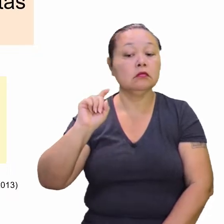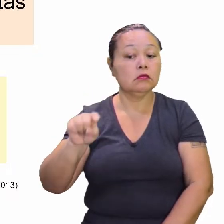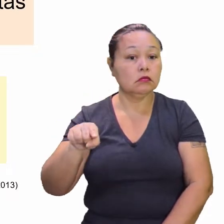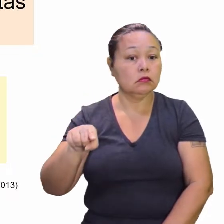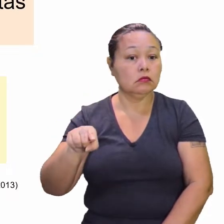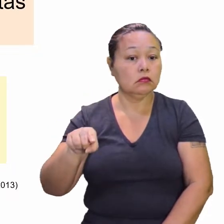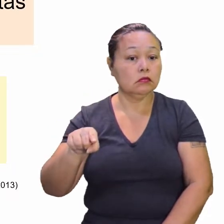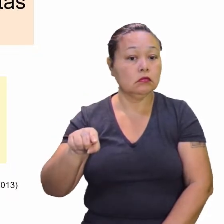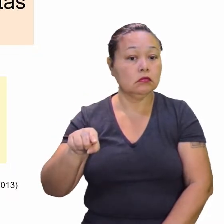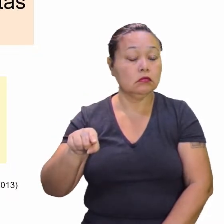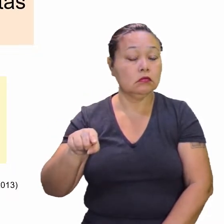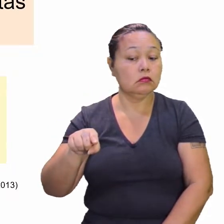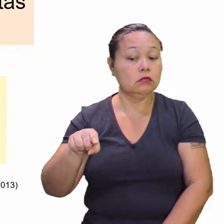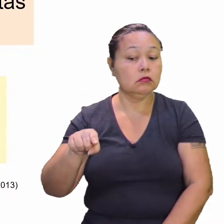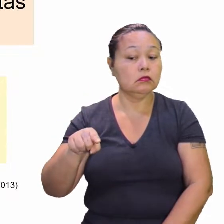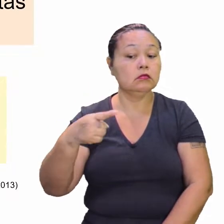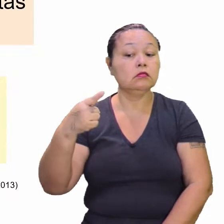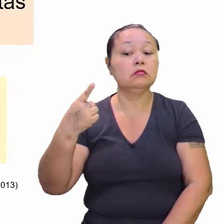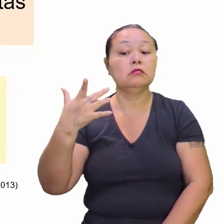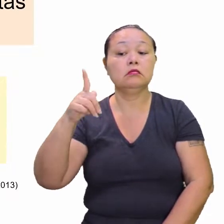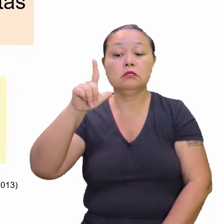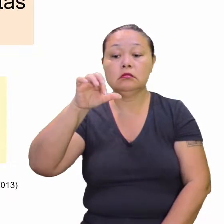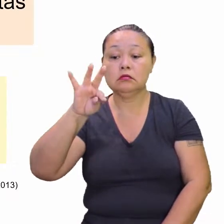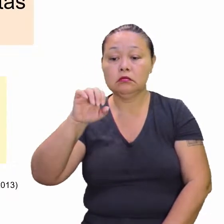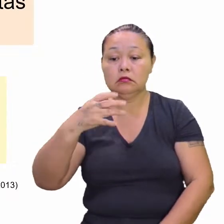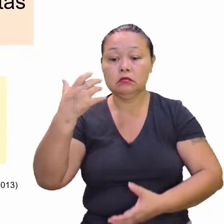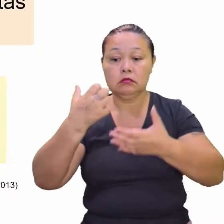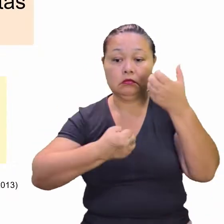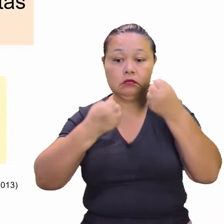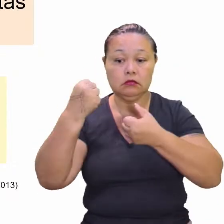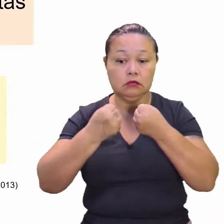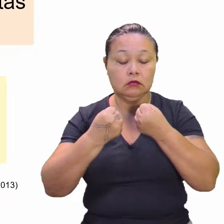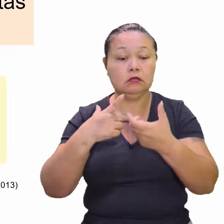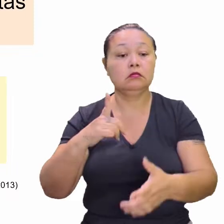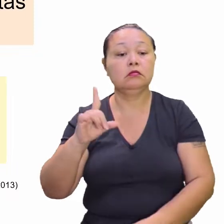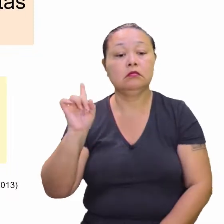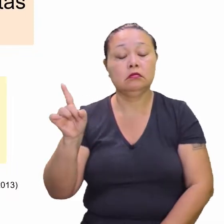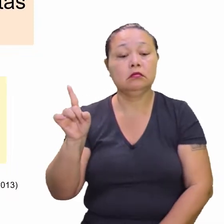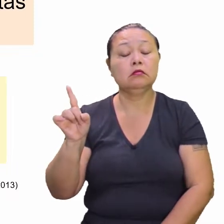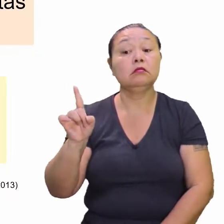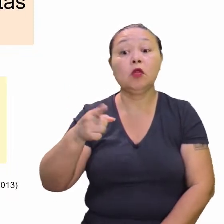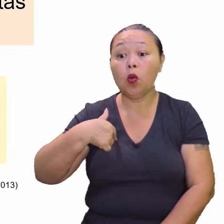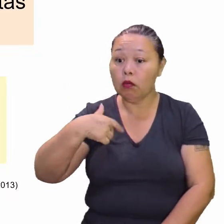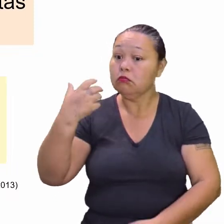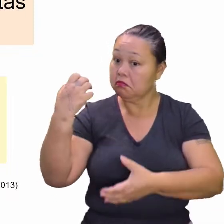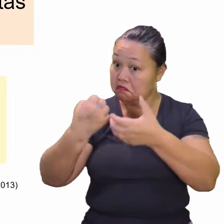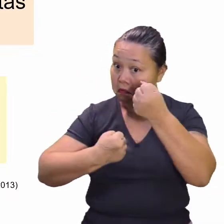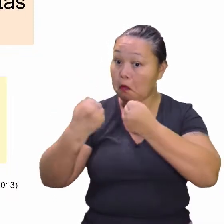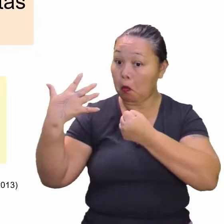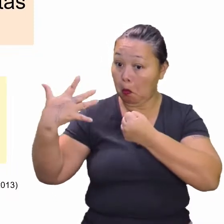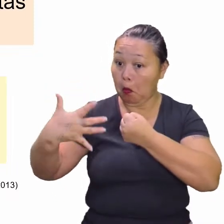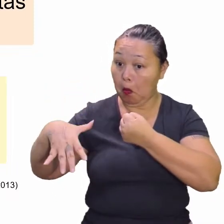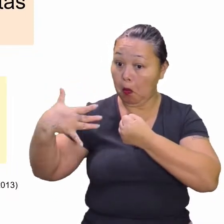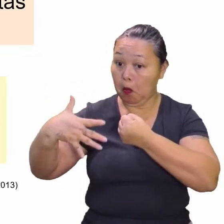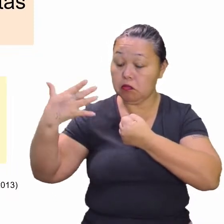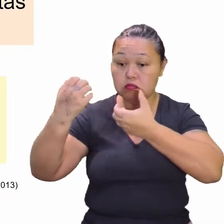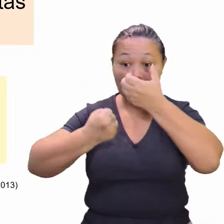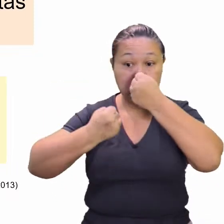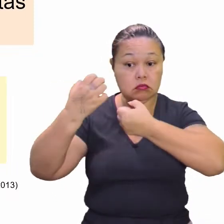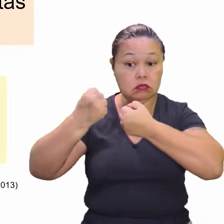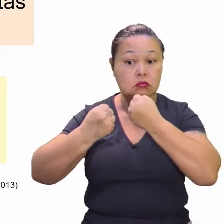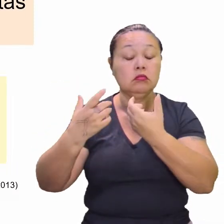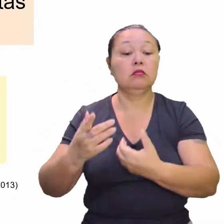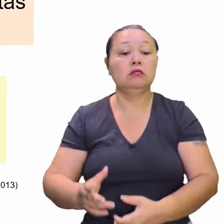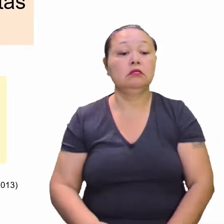2,5 mil litros de leite. Então, é muito leite, né, Rogério? Isso mesmo,